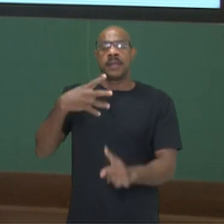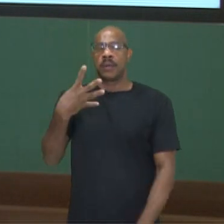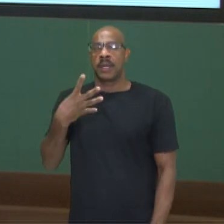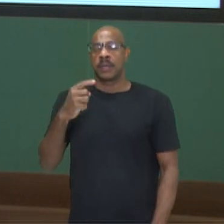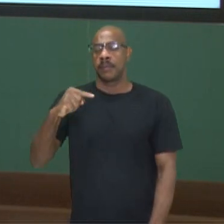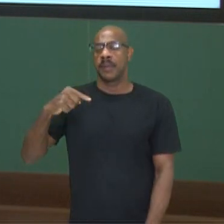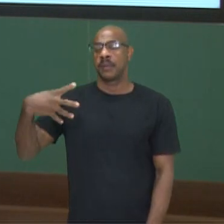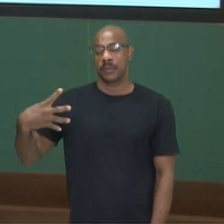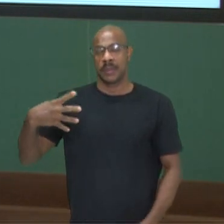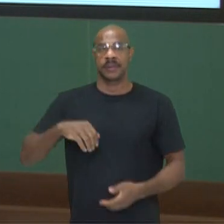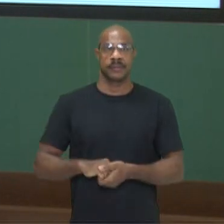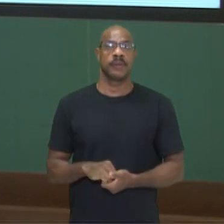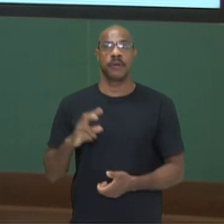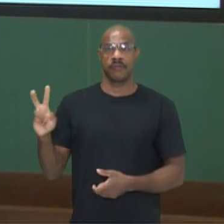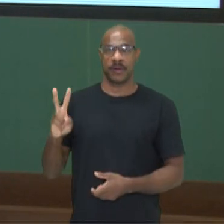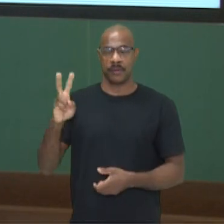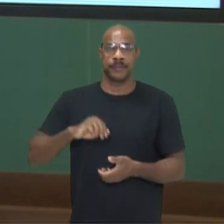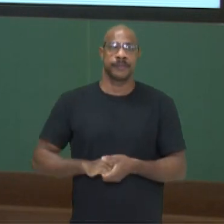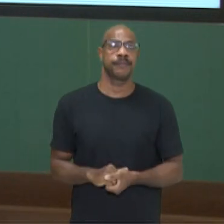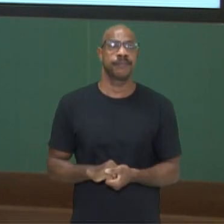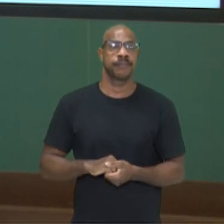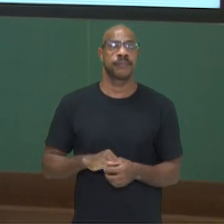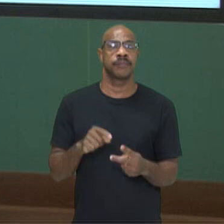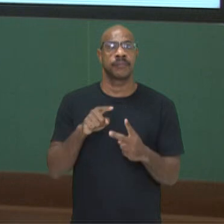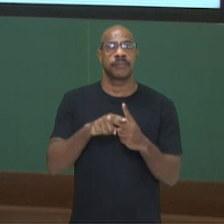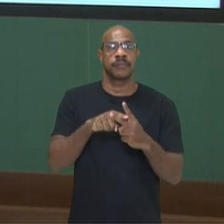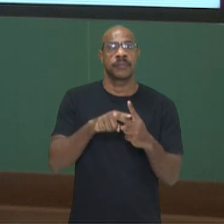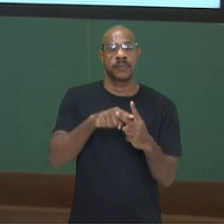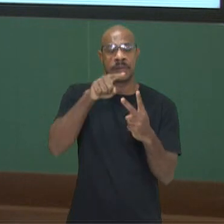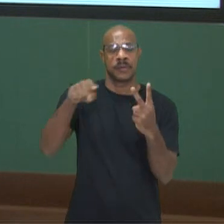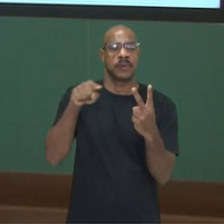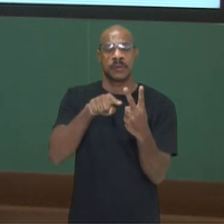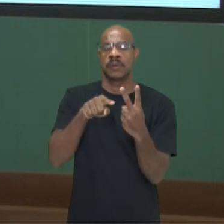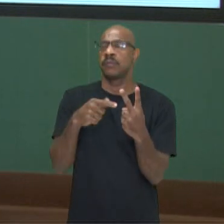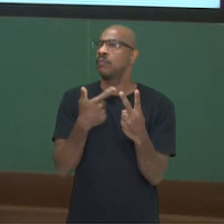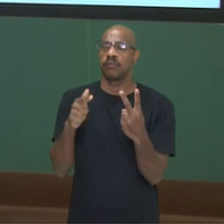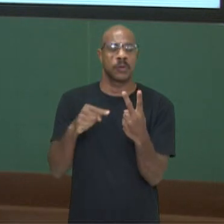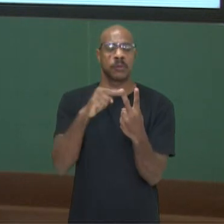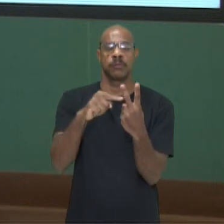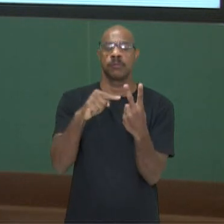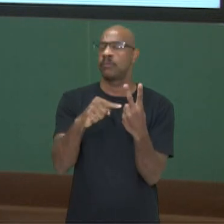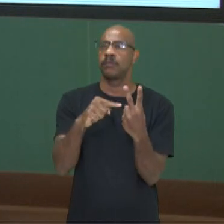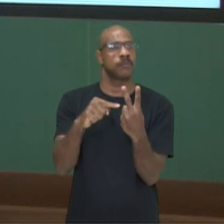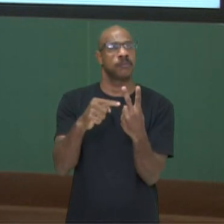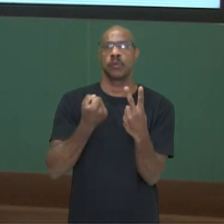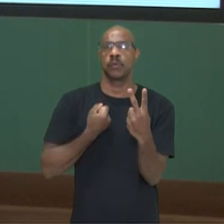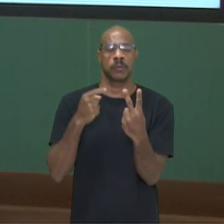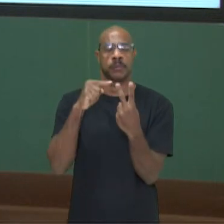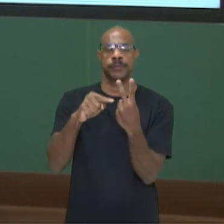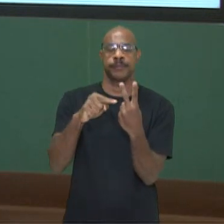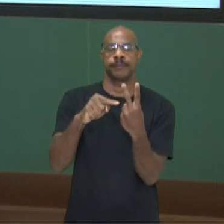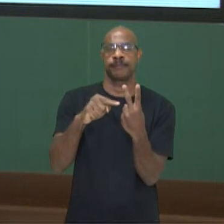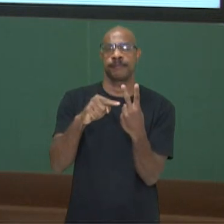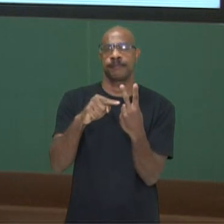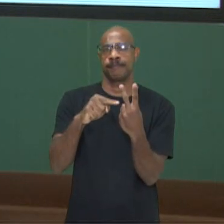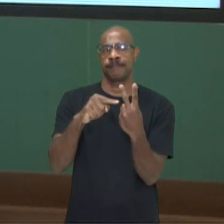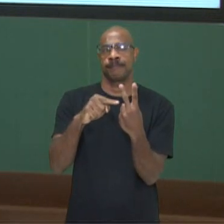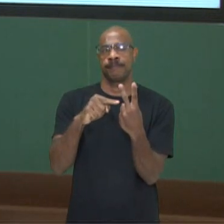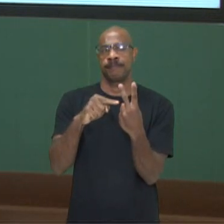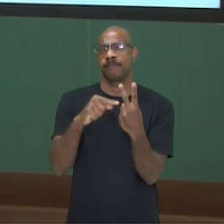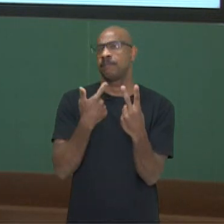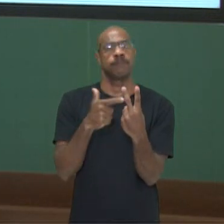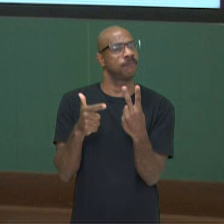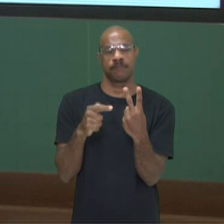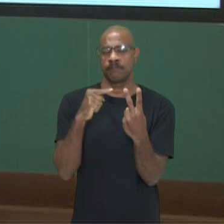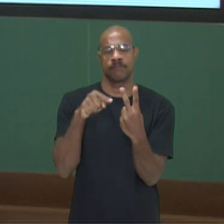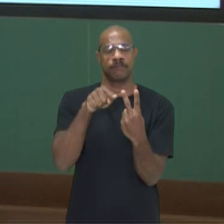ok? Não há raiz quadrada de números negativos. Isso vocês já viram em momentos